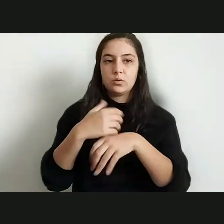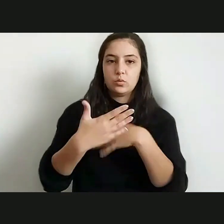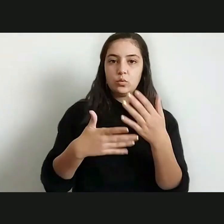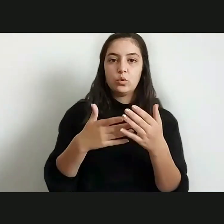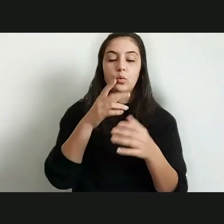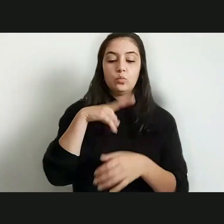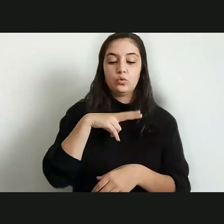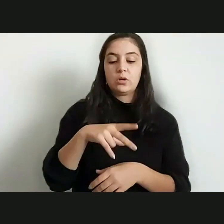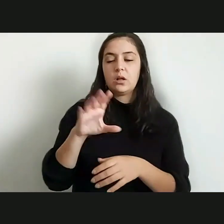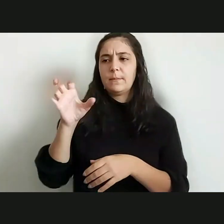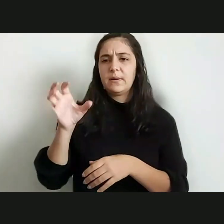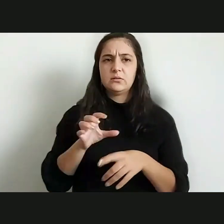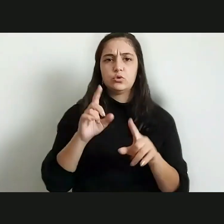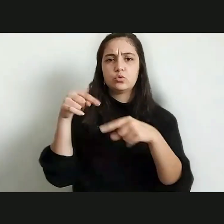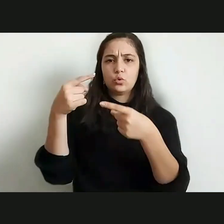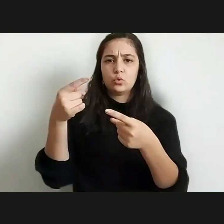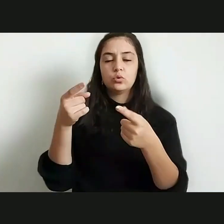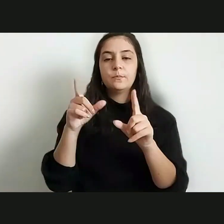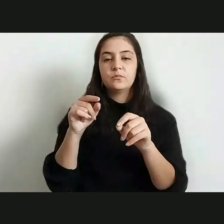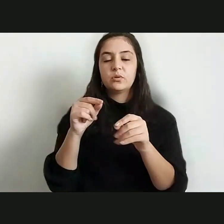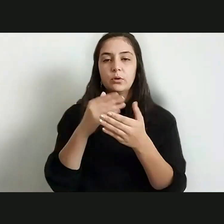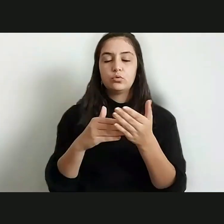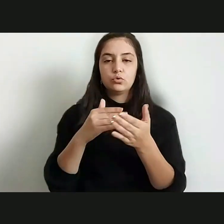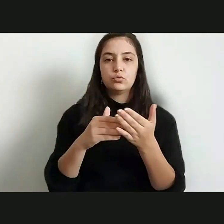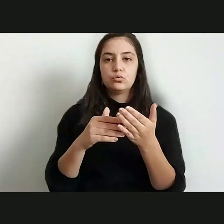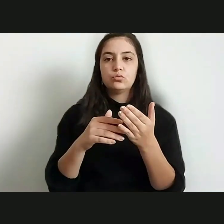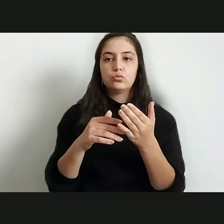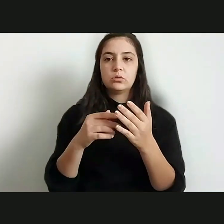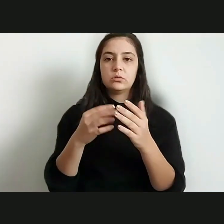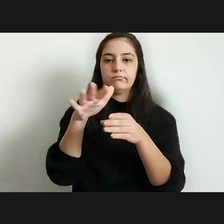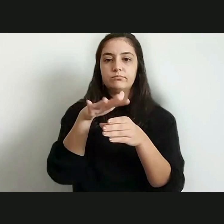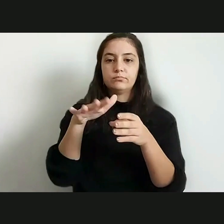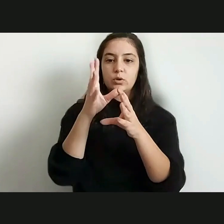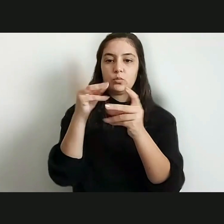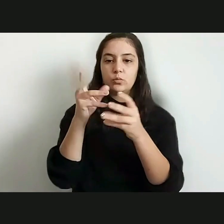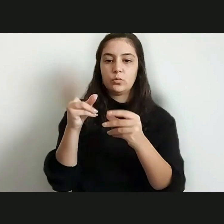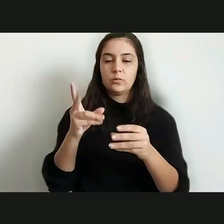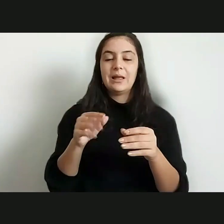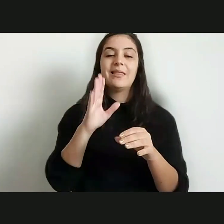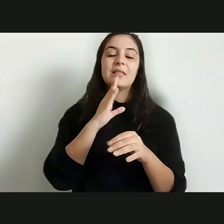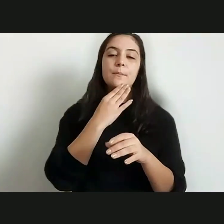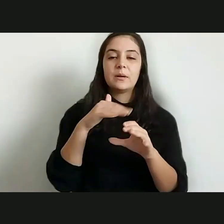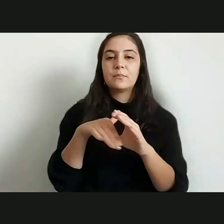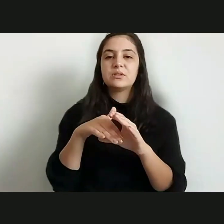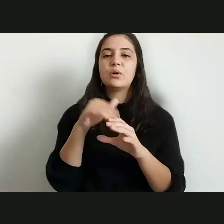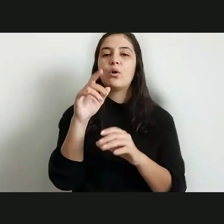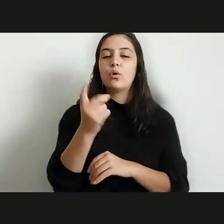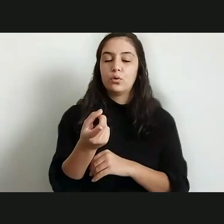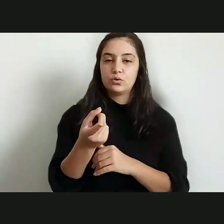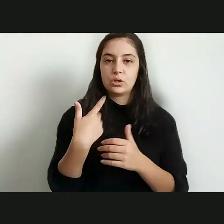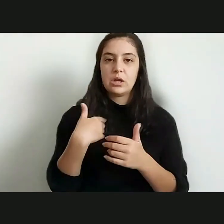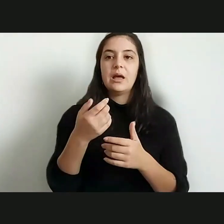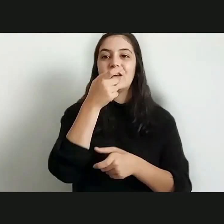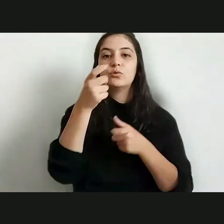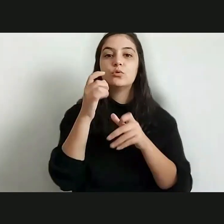noutros países, mas também a partir de estudos que têm sido realizados em diversos contextos, é que depende do tipo de participação que estamos a falar, o nível de adesão das